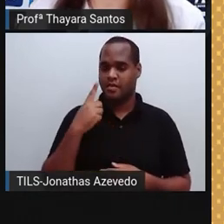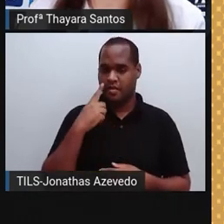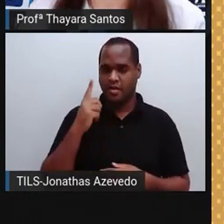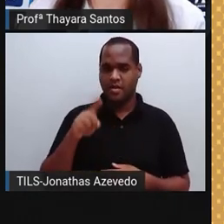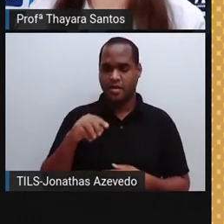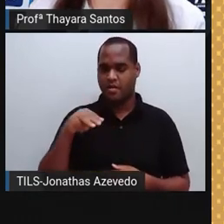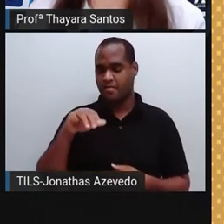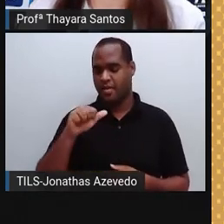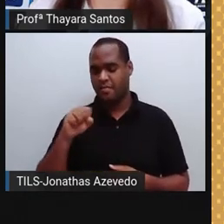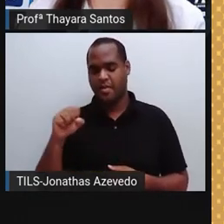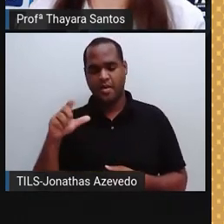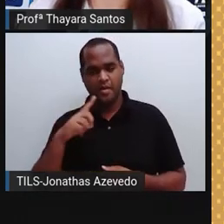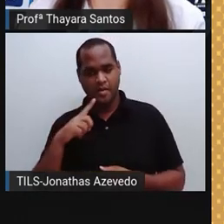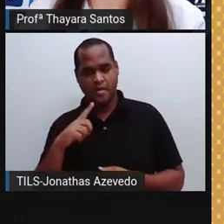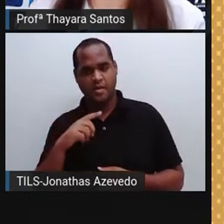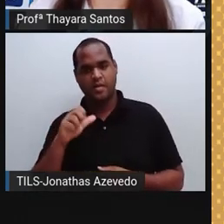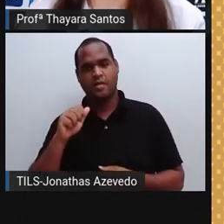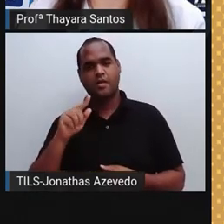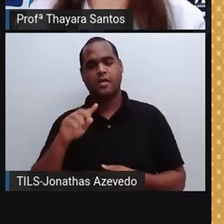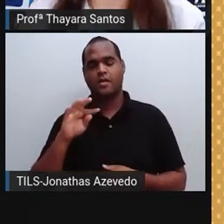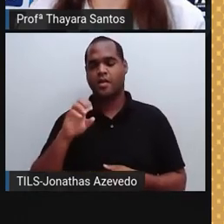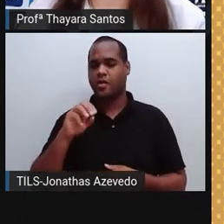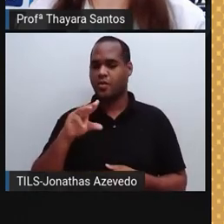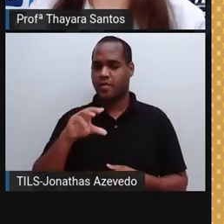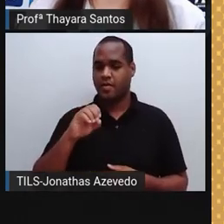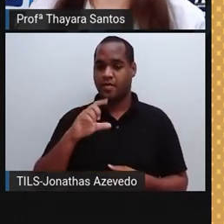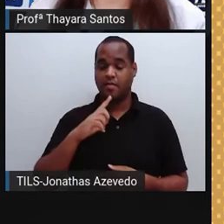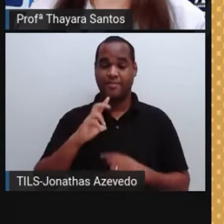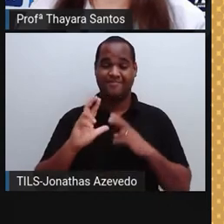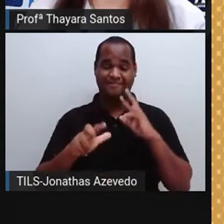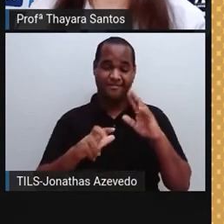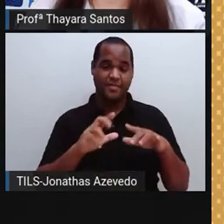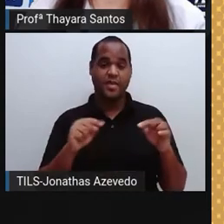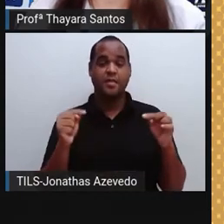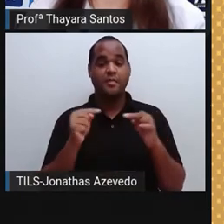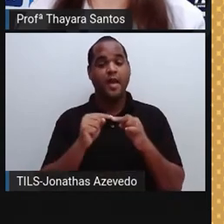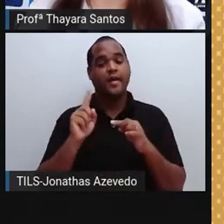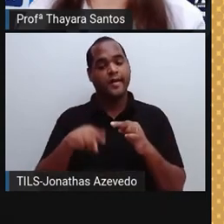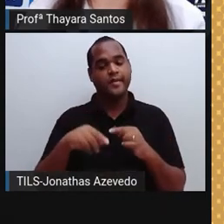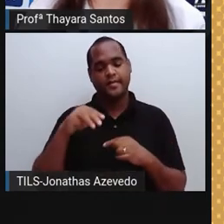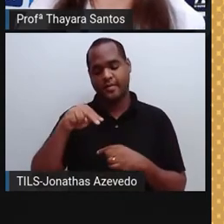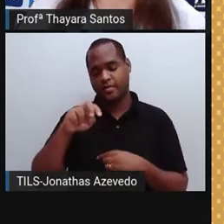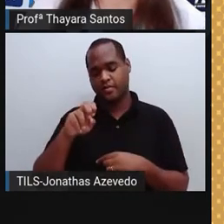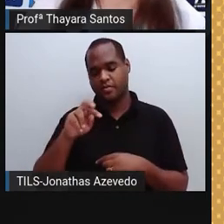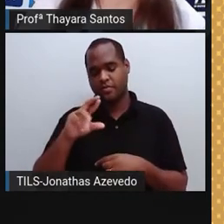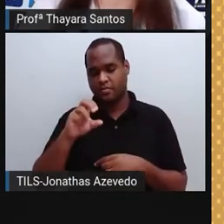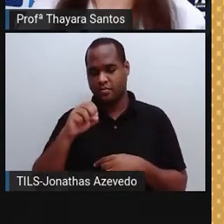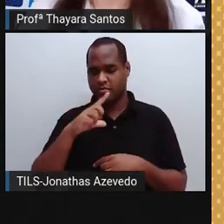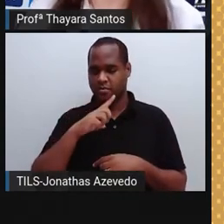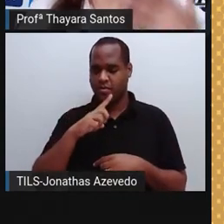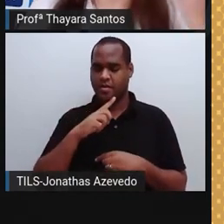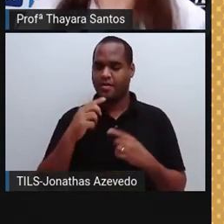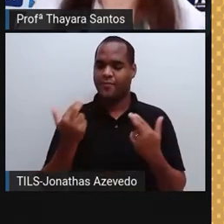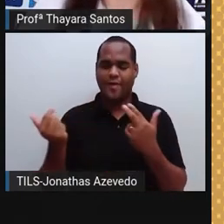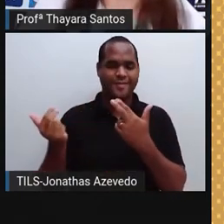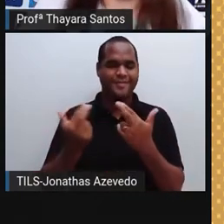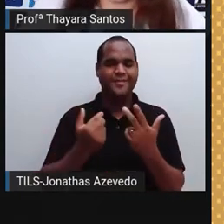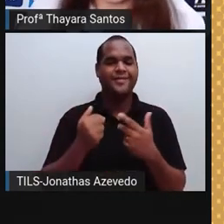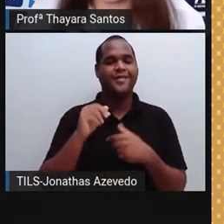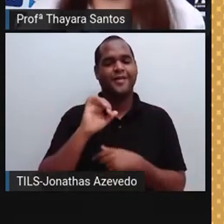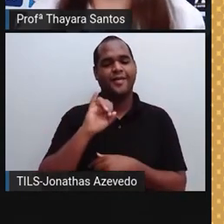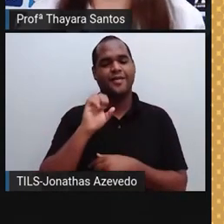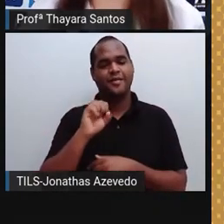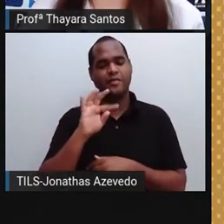massa e número atômico diferentes, porém, o mesmo número de nêutrons. Então, eles são chamados de isótonos.